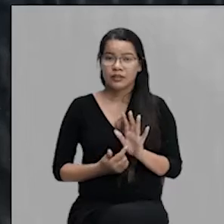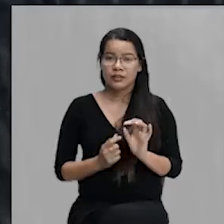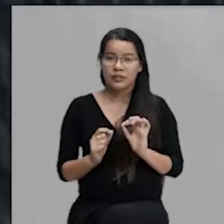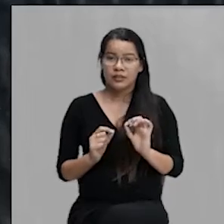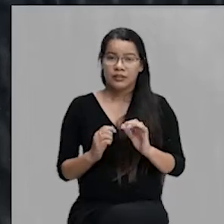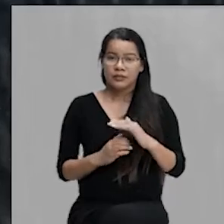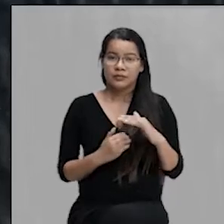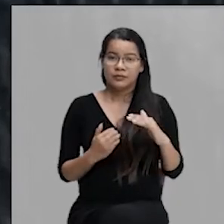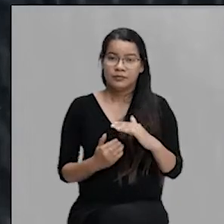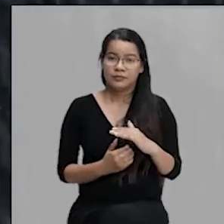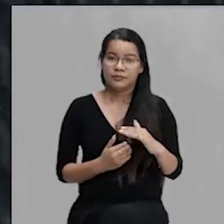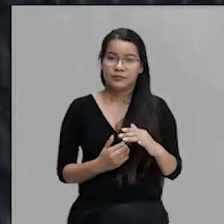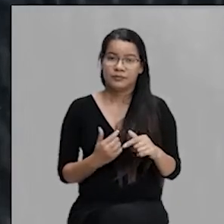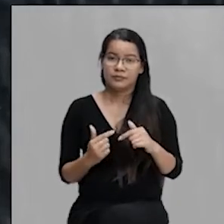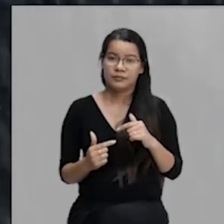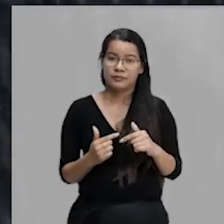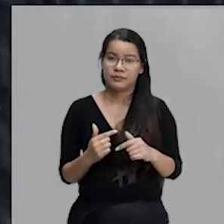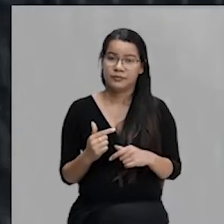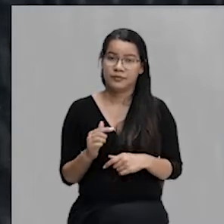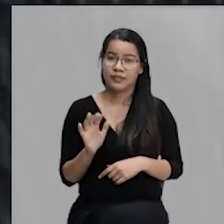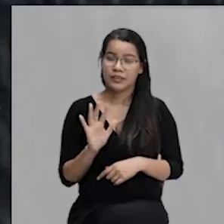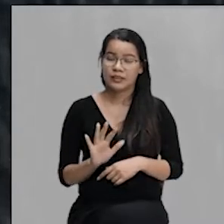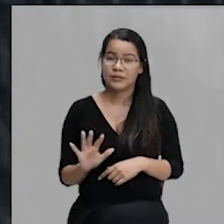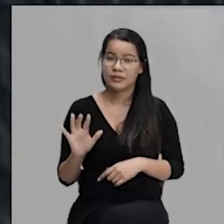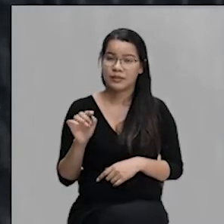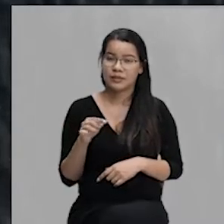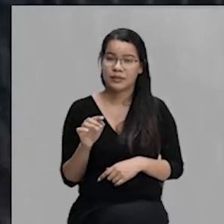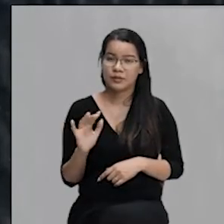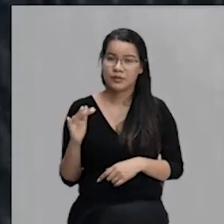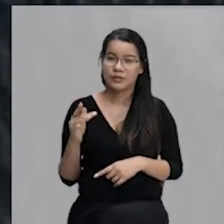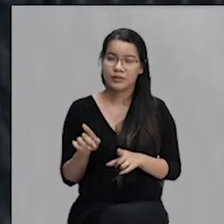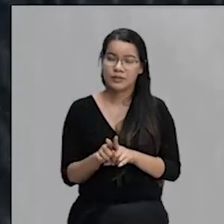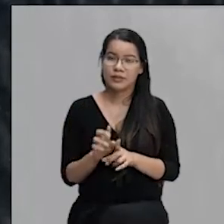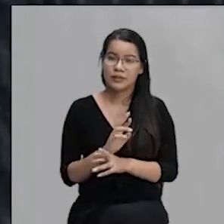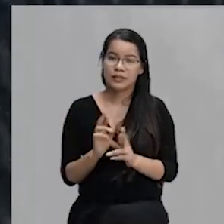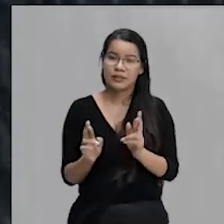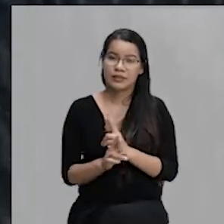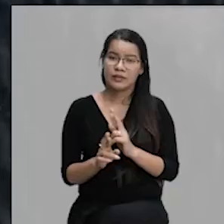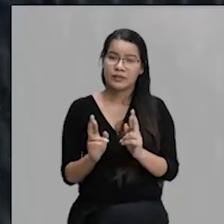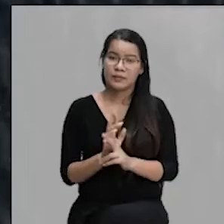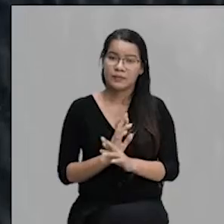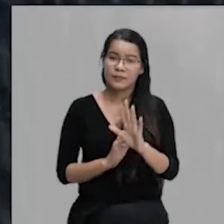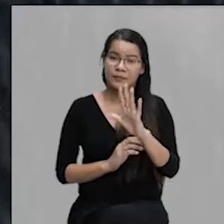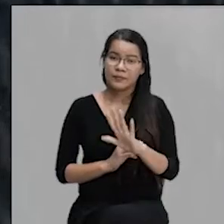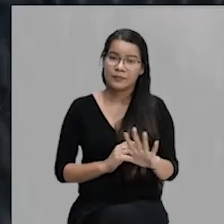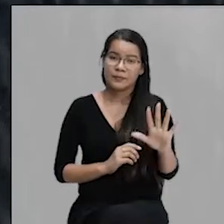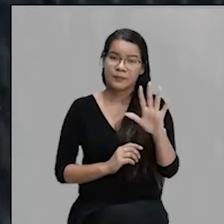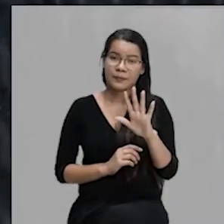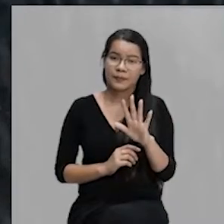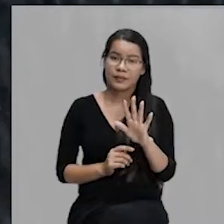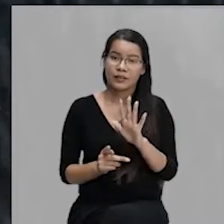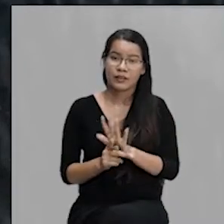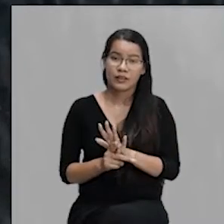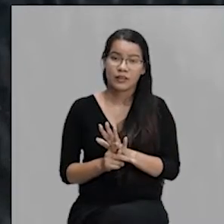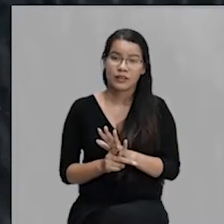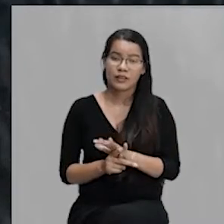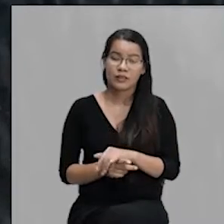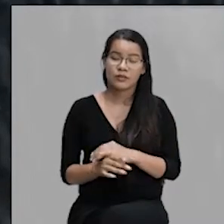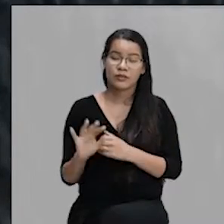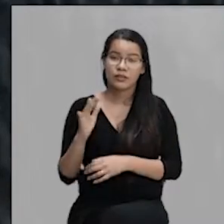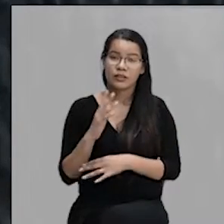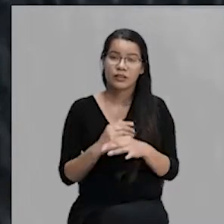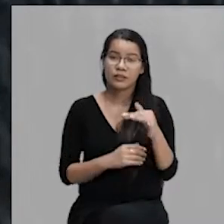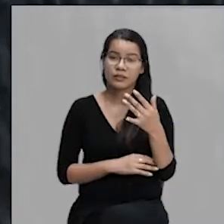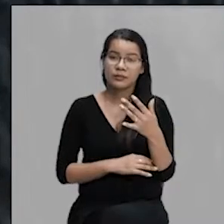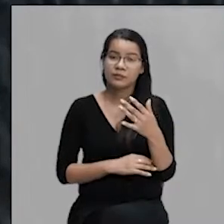conta daquele espaço da praia e tal. Isso acontece também em relação a áreas de preservação, áreas florestais, daí por diante. E essas empresas